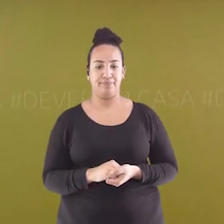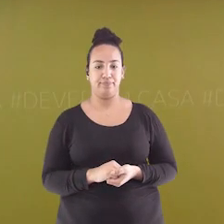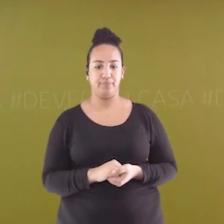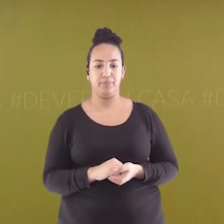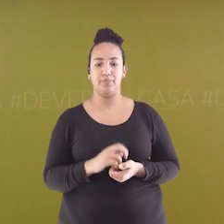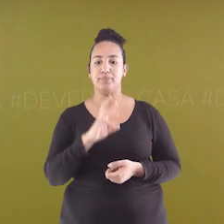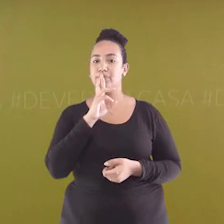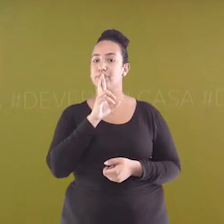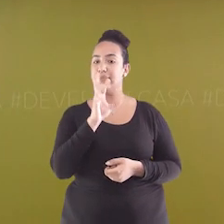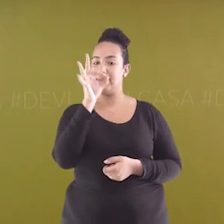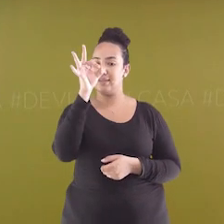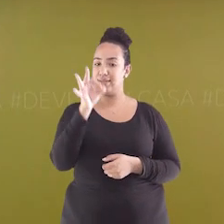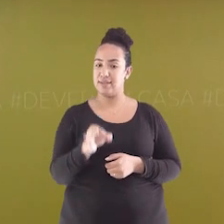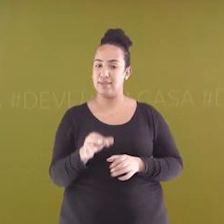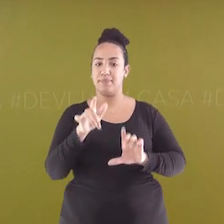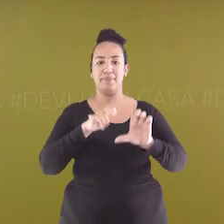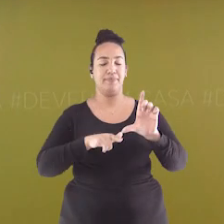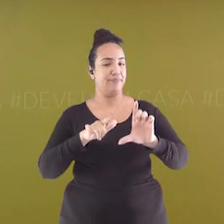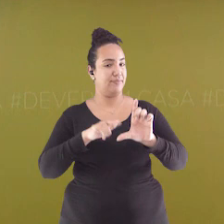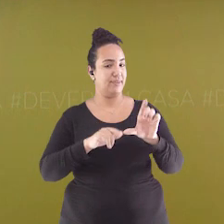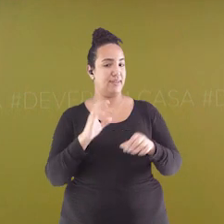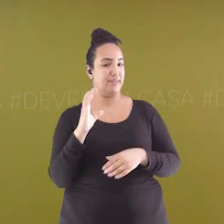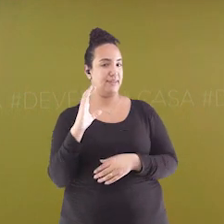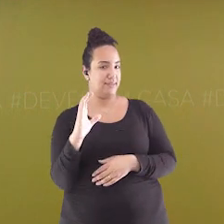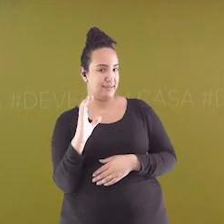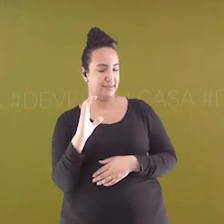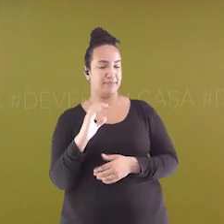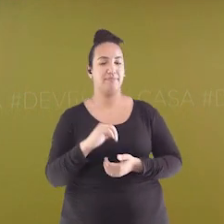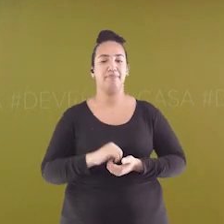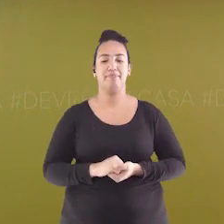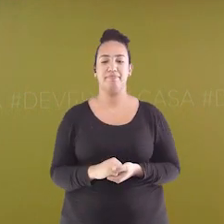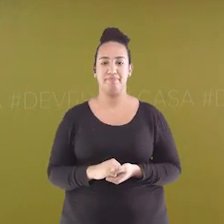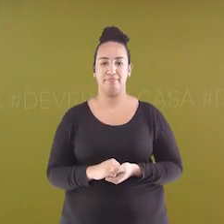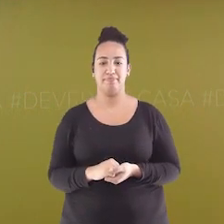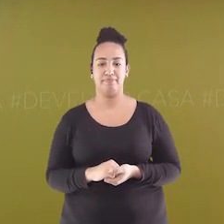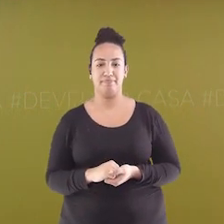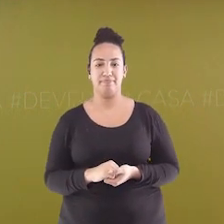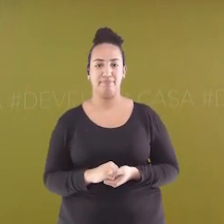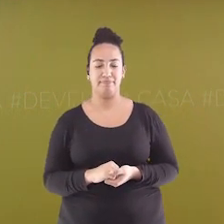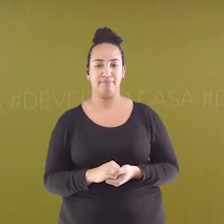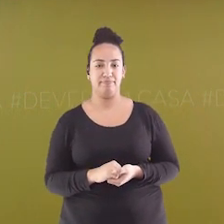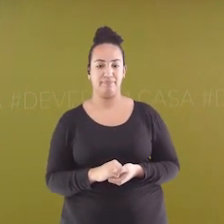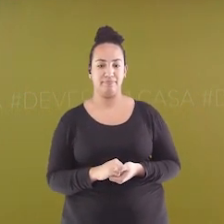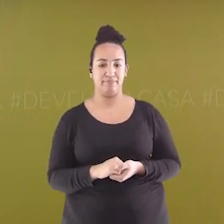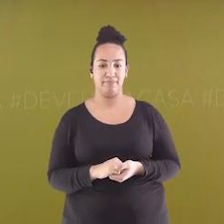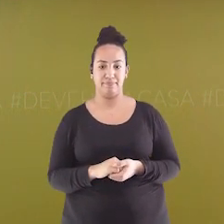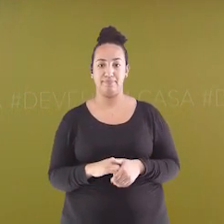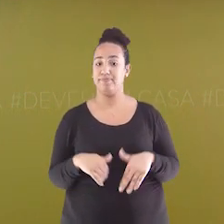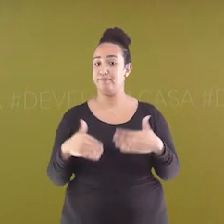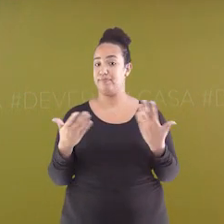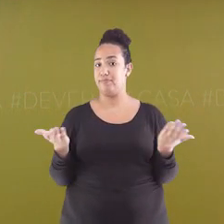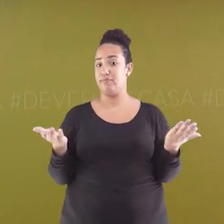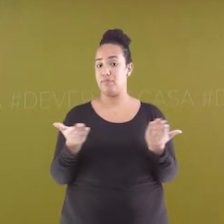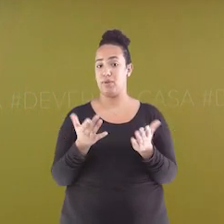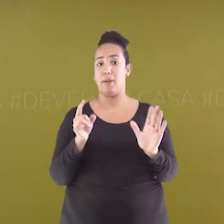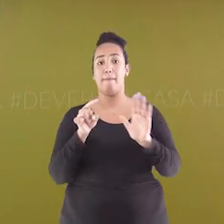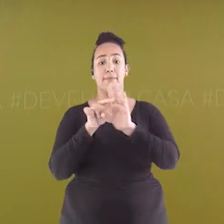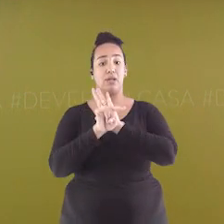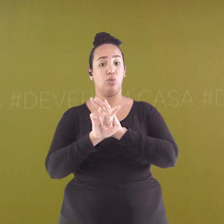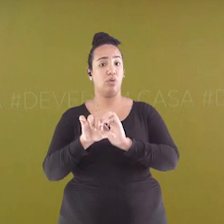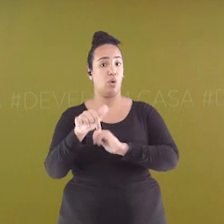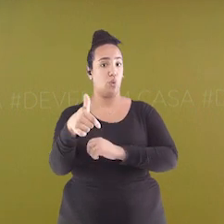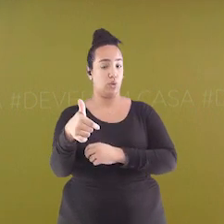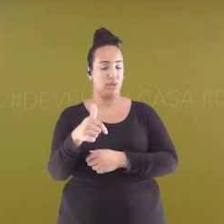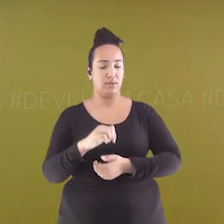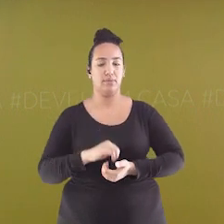A resposta correta é letra C, comeu as etiquetas. Bom, vamos para mais uma